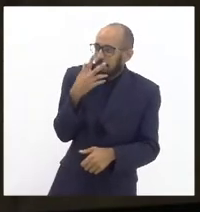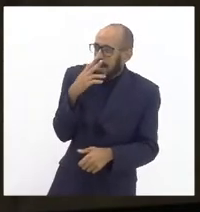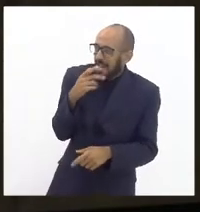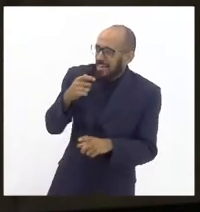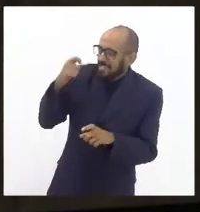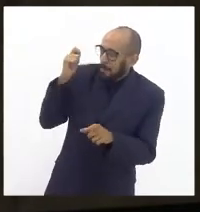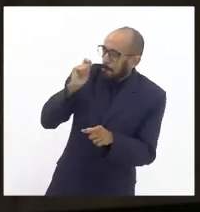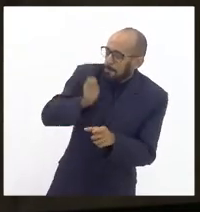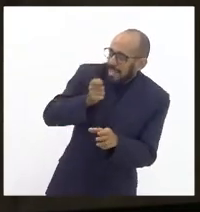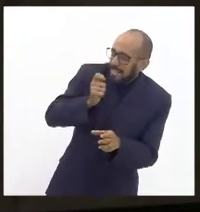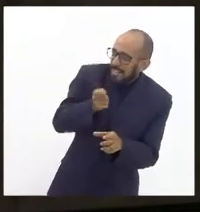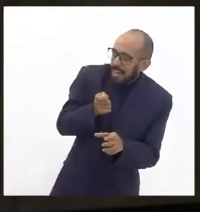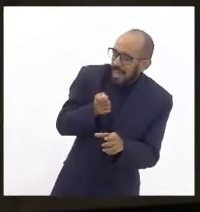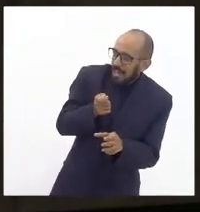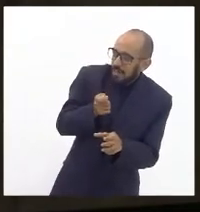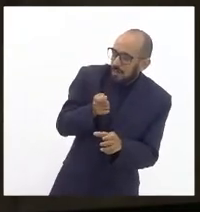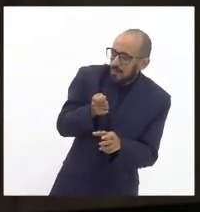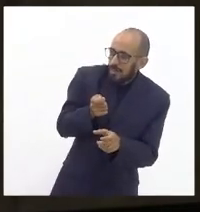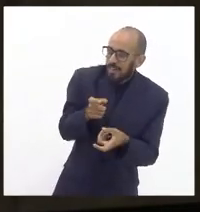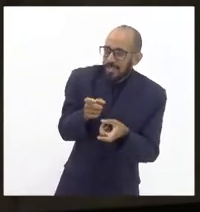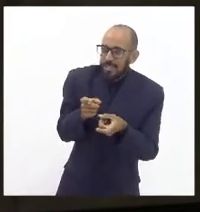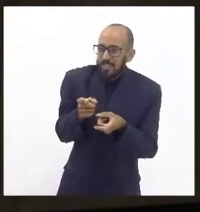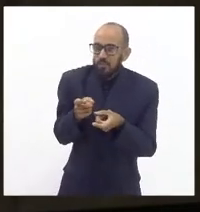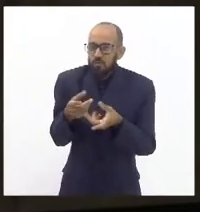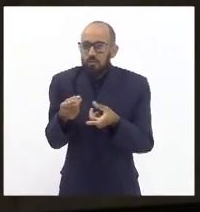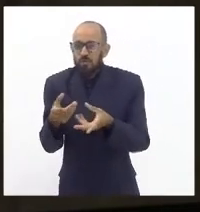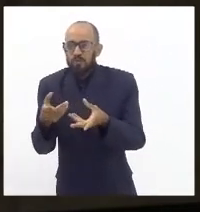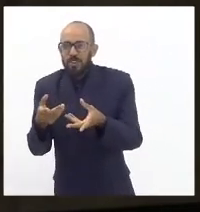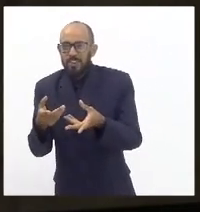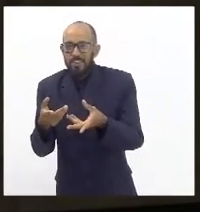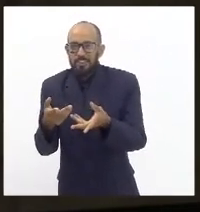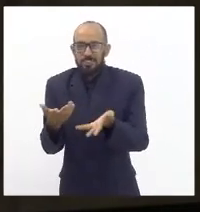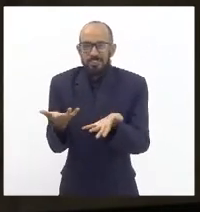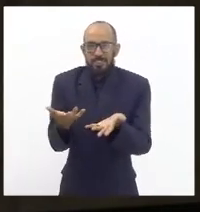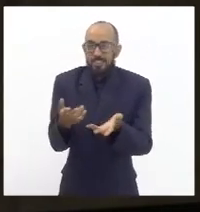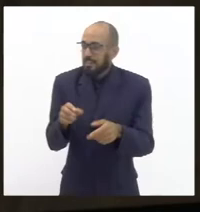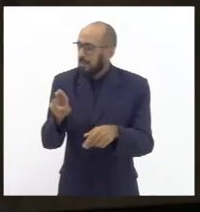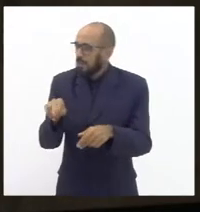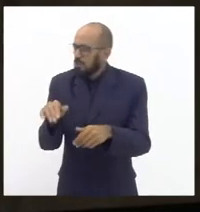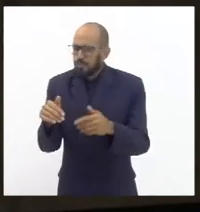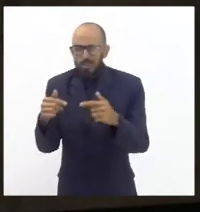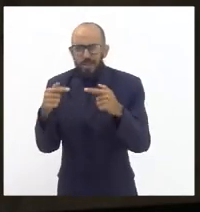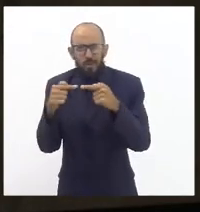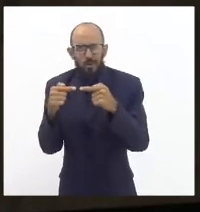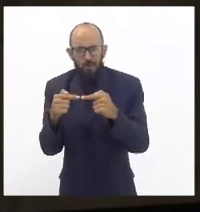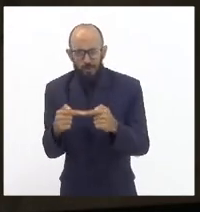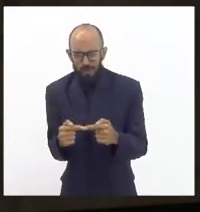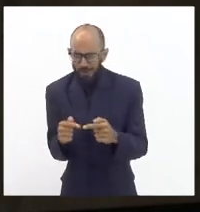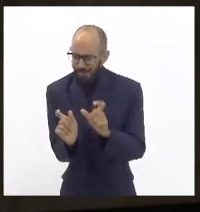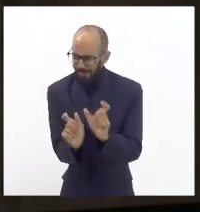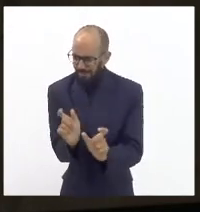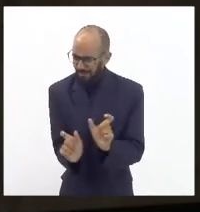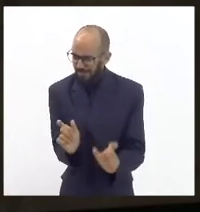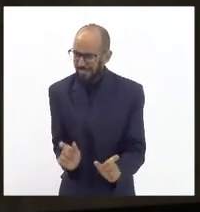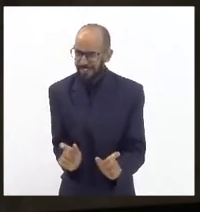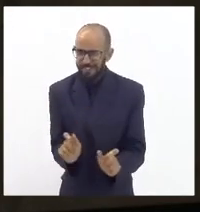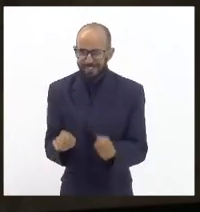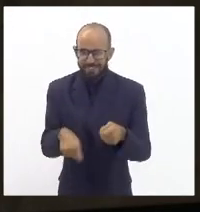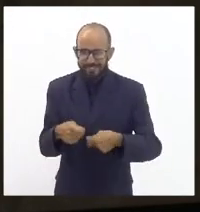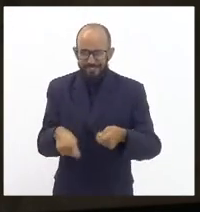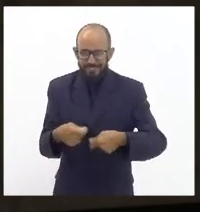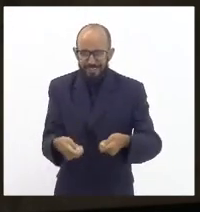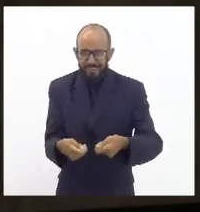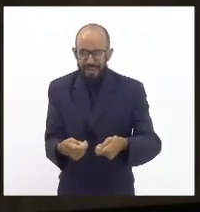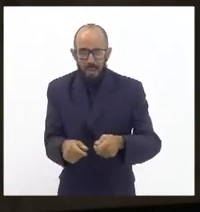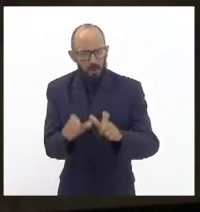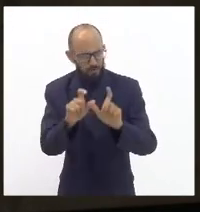vende como o primo em comer os hiatos que aqui nunca rimo os termos cognatos o meu